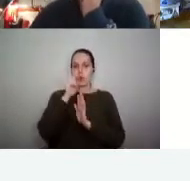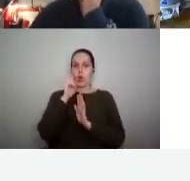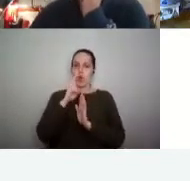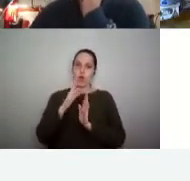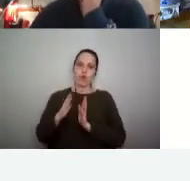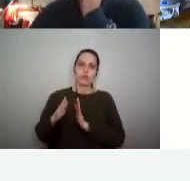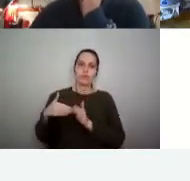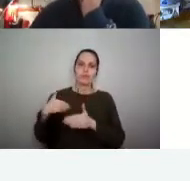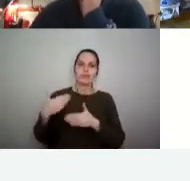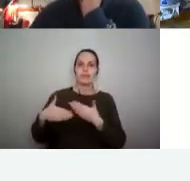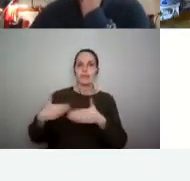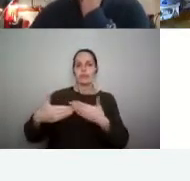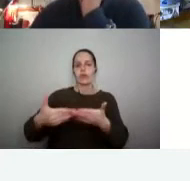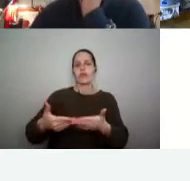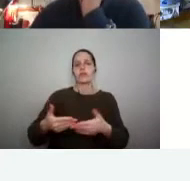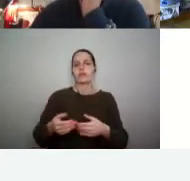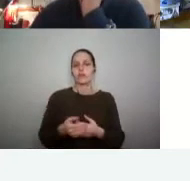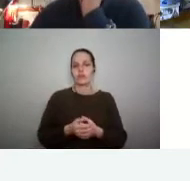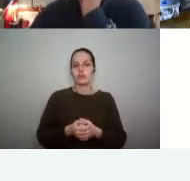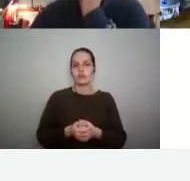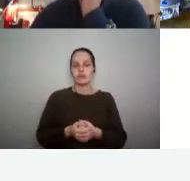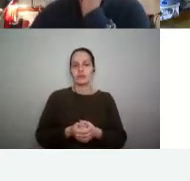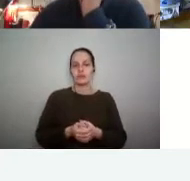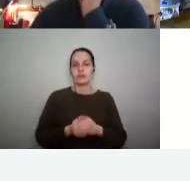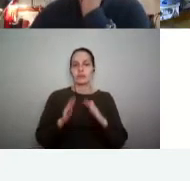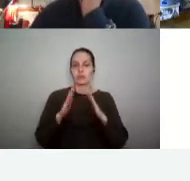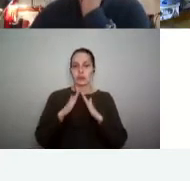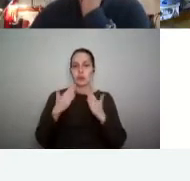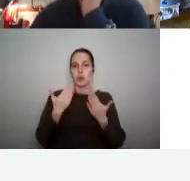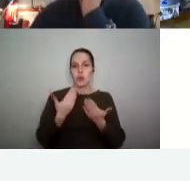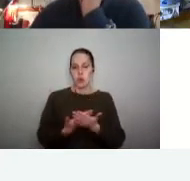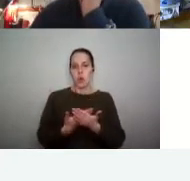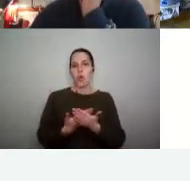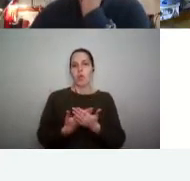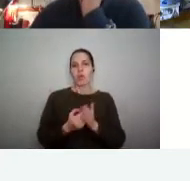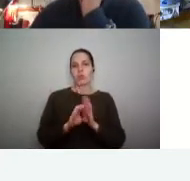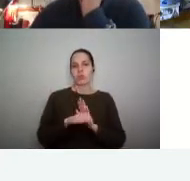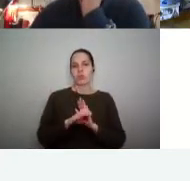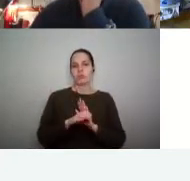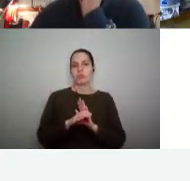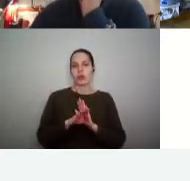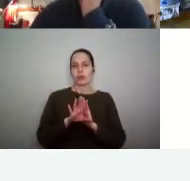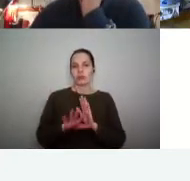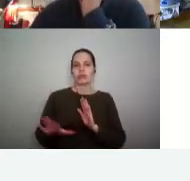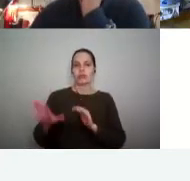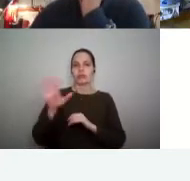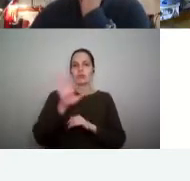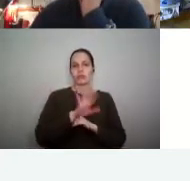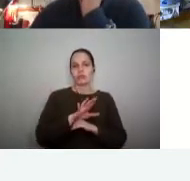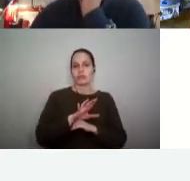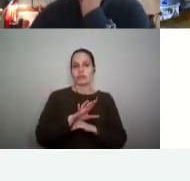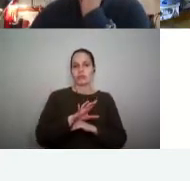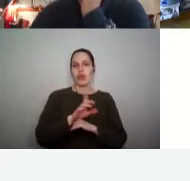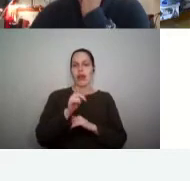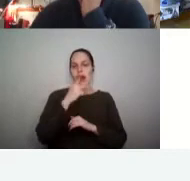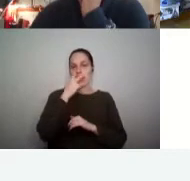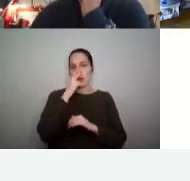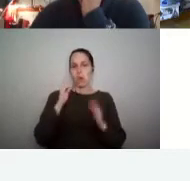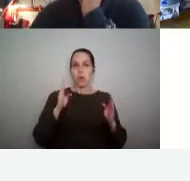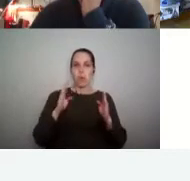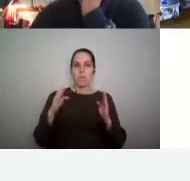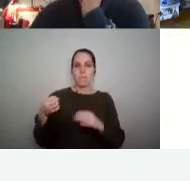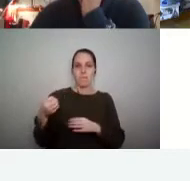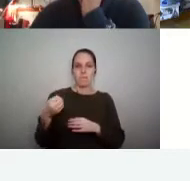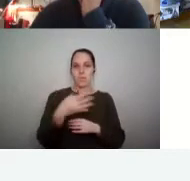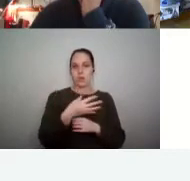que a produziu, né? E a escola, como um conceito universal, né, ela é filha da modernidade, né?